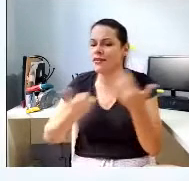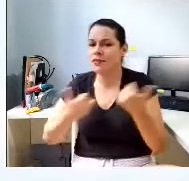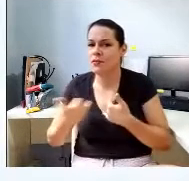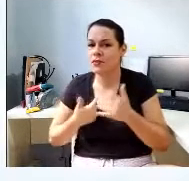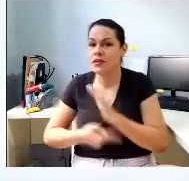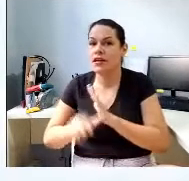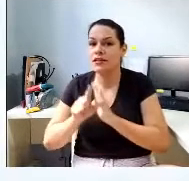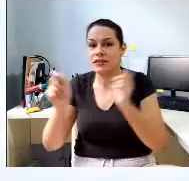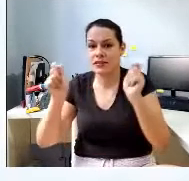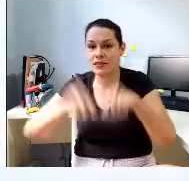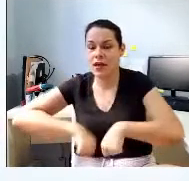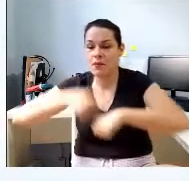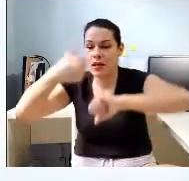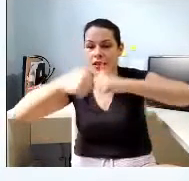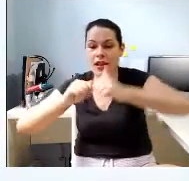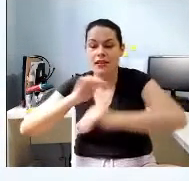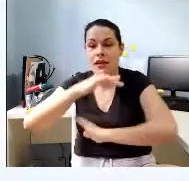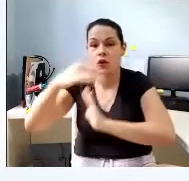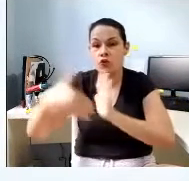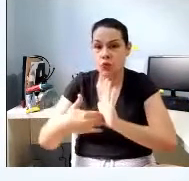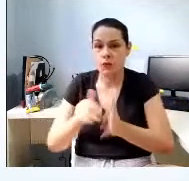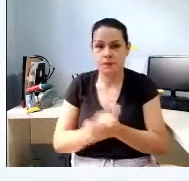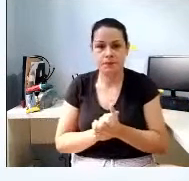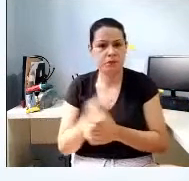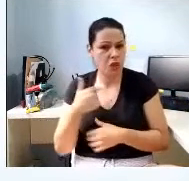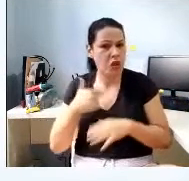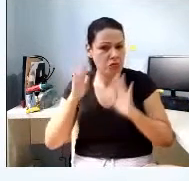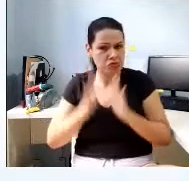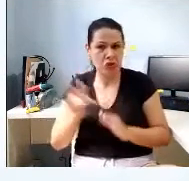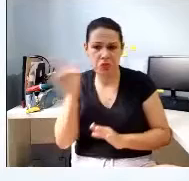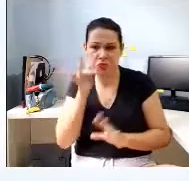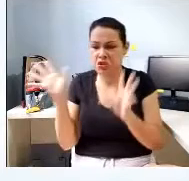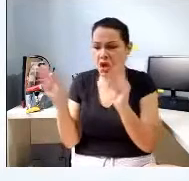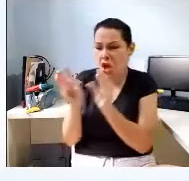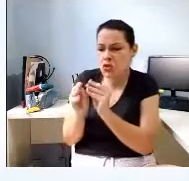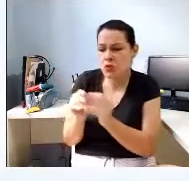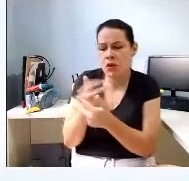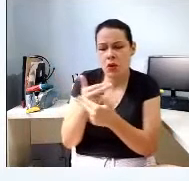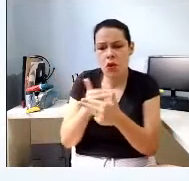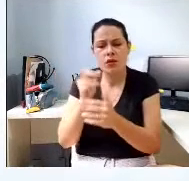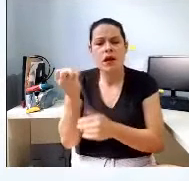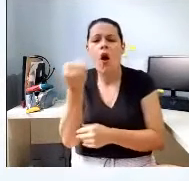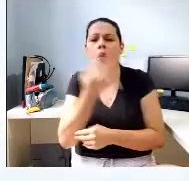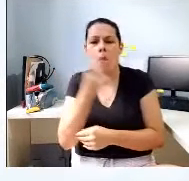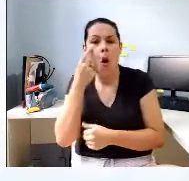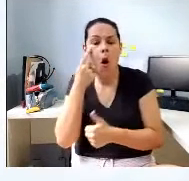quero resumir algumas coisas que eu já considero efetivas. Primeiro,